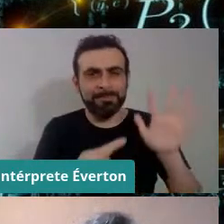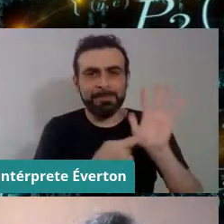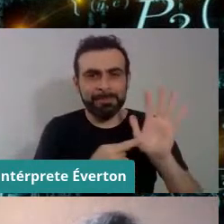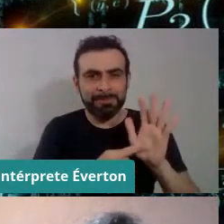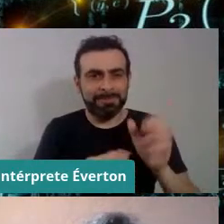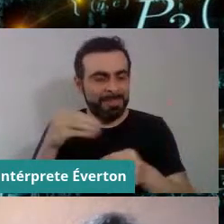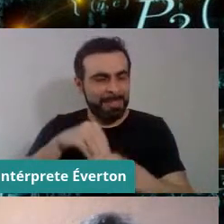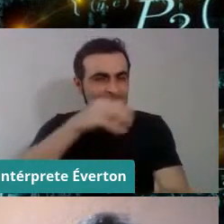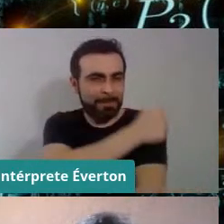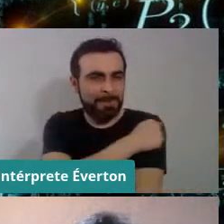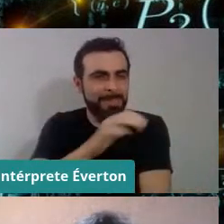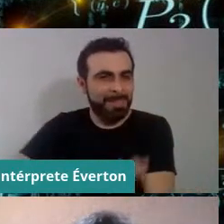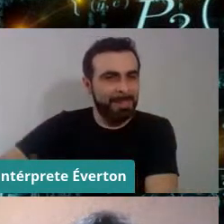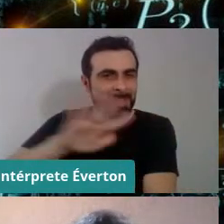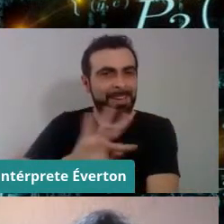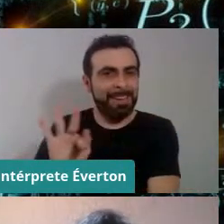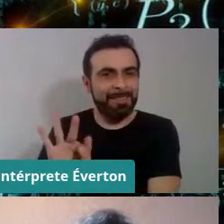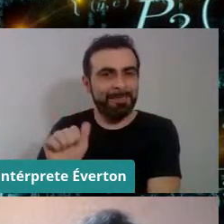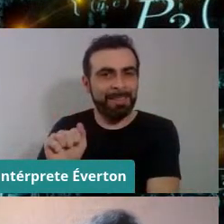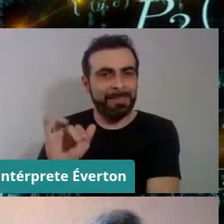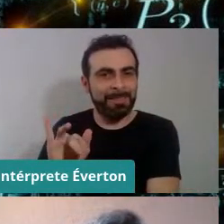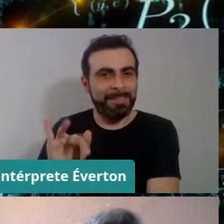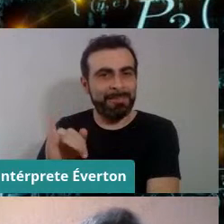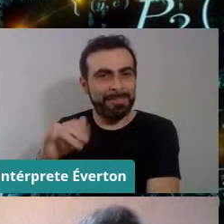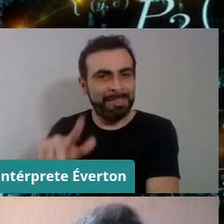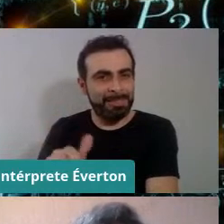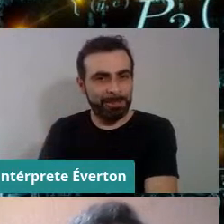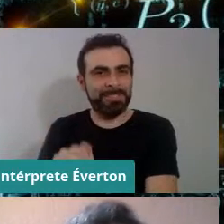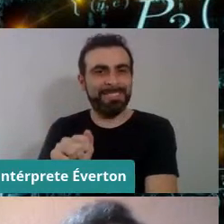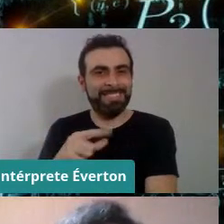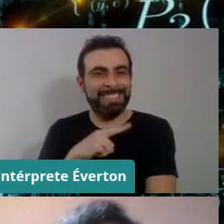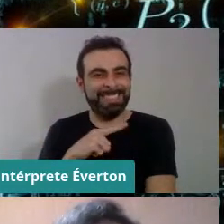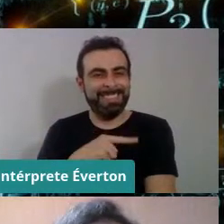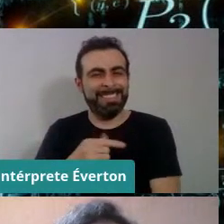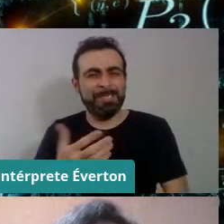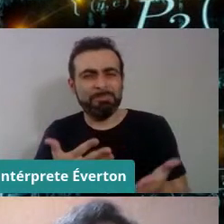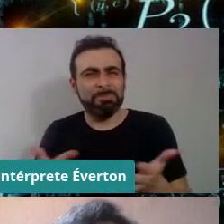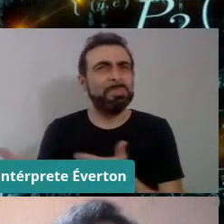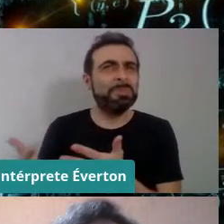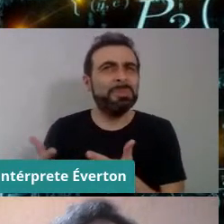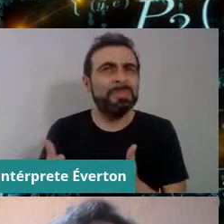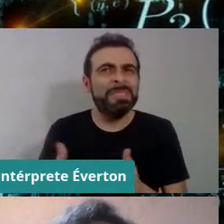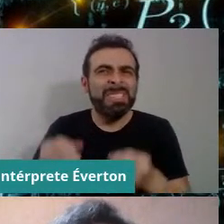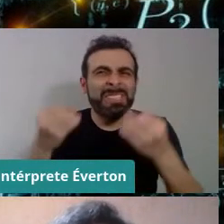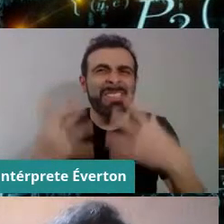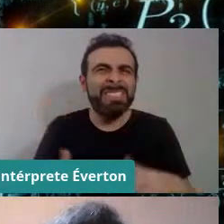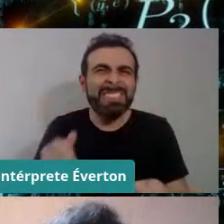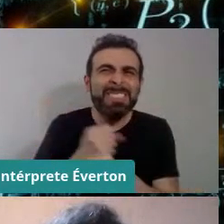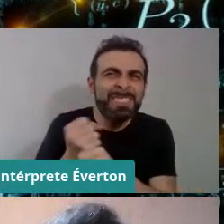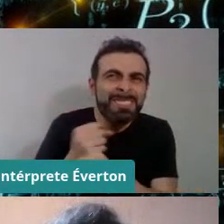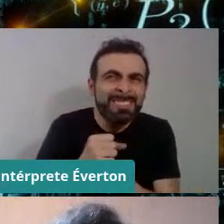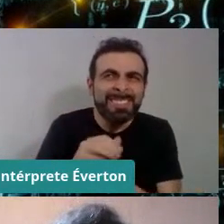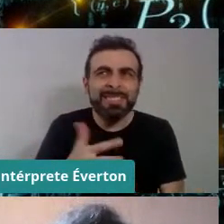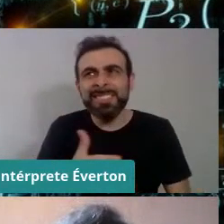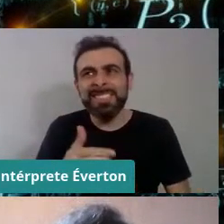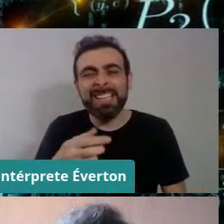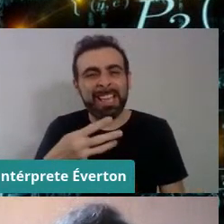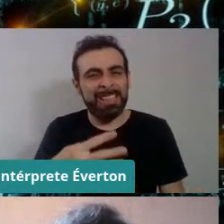Fafija. Fafija que eu falei para os alunos durante 32 anos,